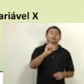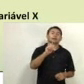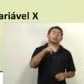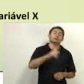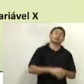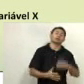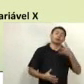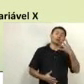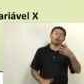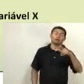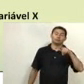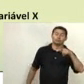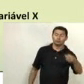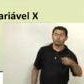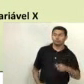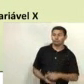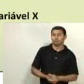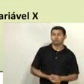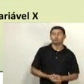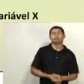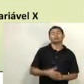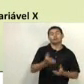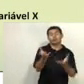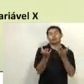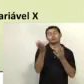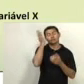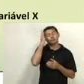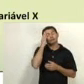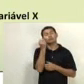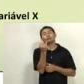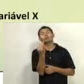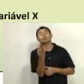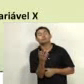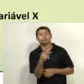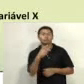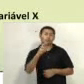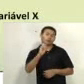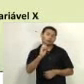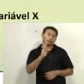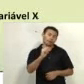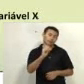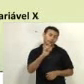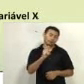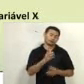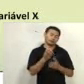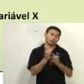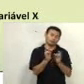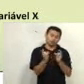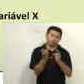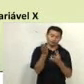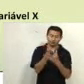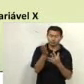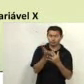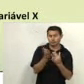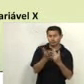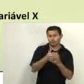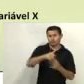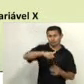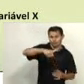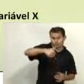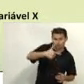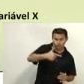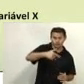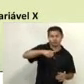de 4.000 e eu quero saber a probabilidade das minhas vendas estarem entre, né, 12